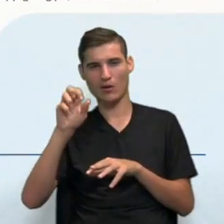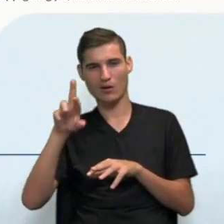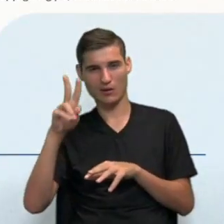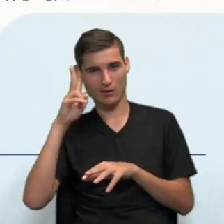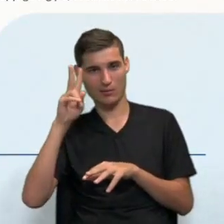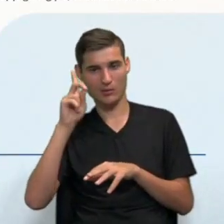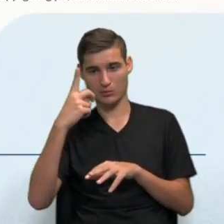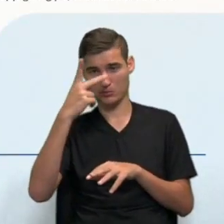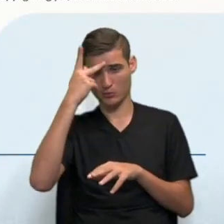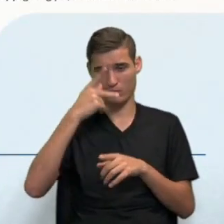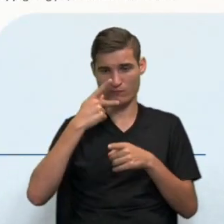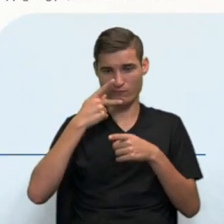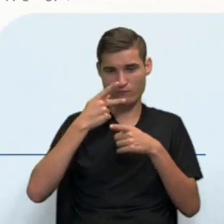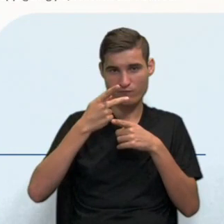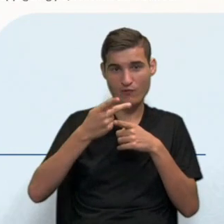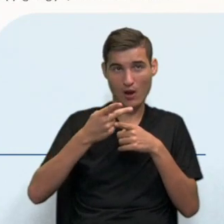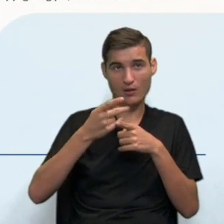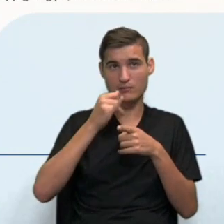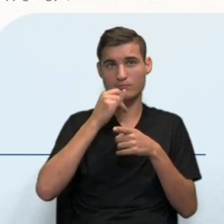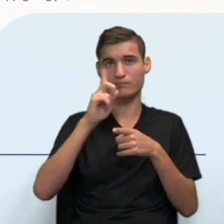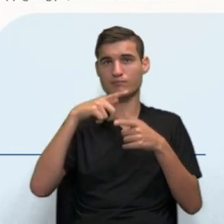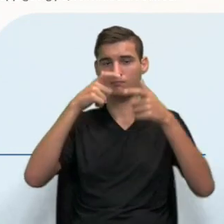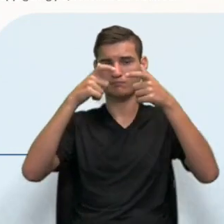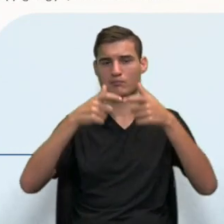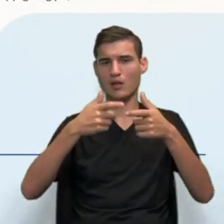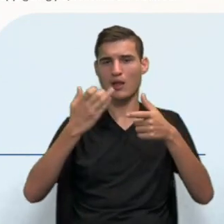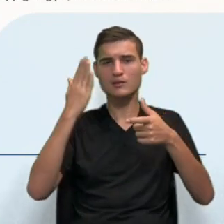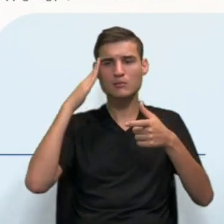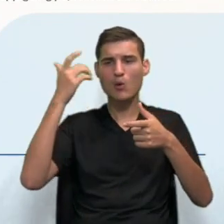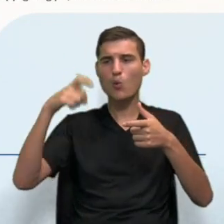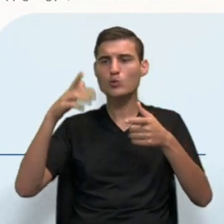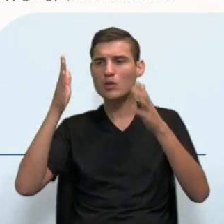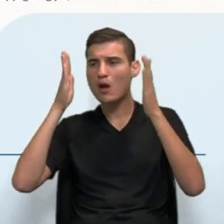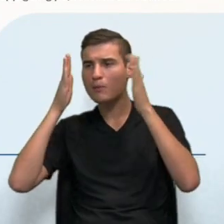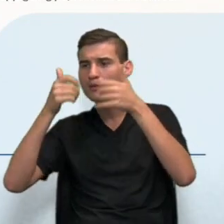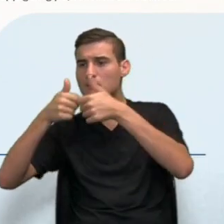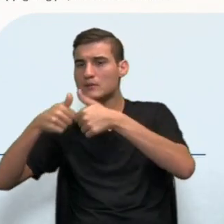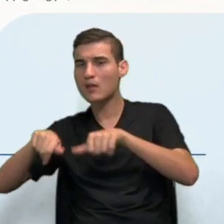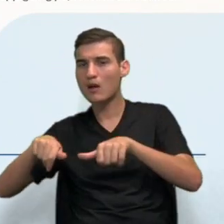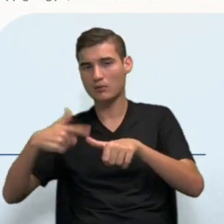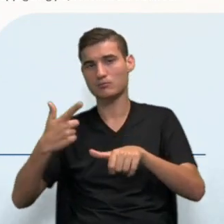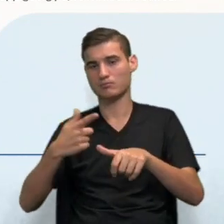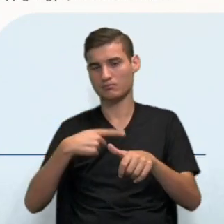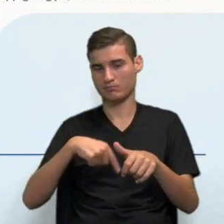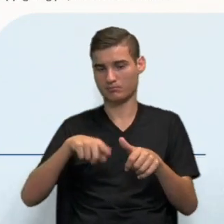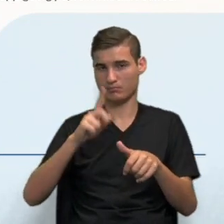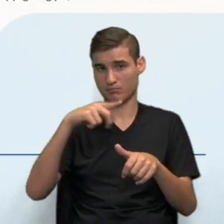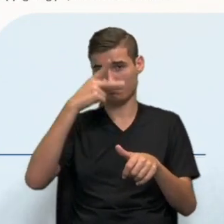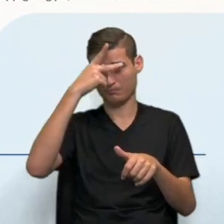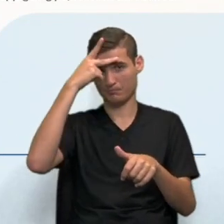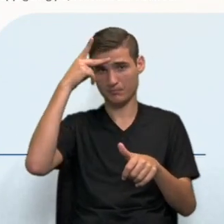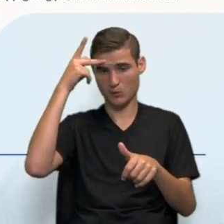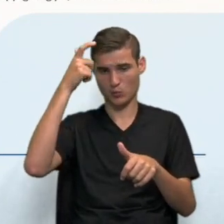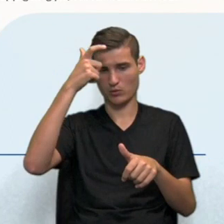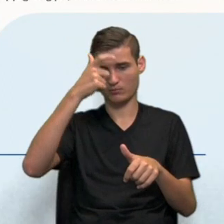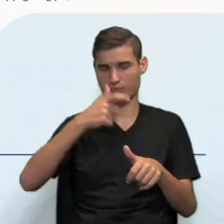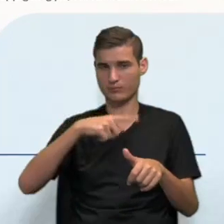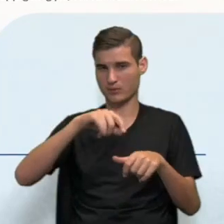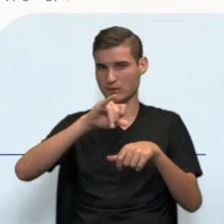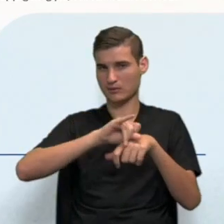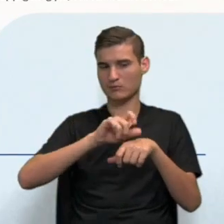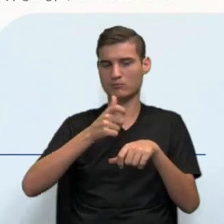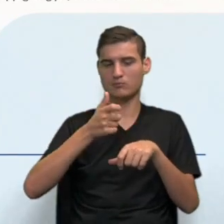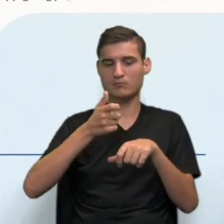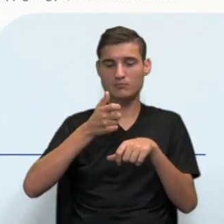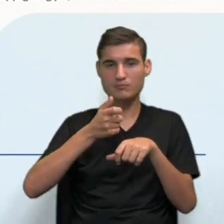falar. Ela quer saber onde esse caminhão está. Então, o operador vai apertar